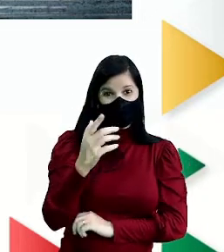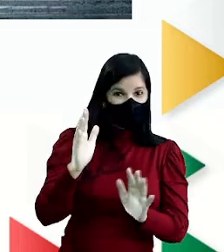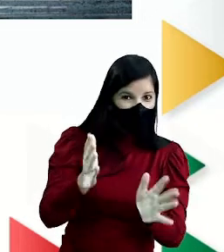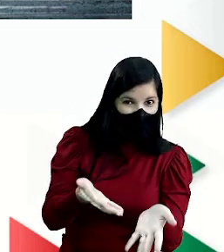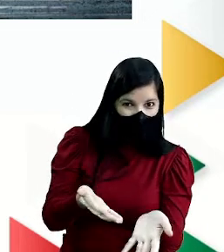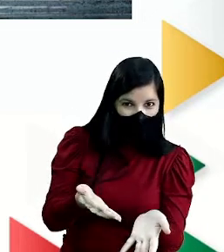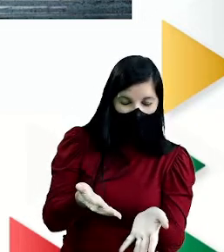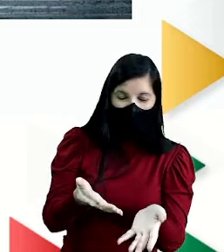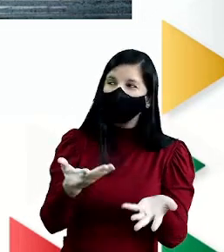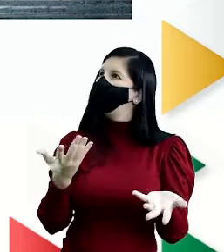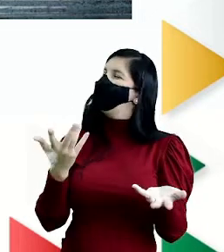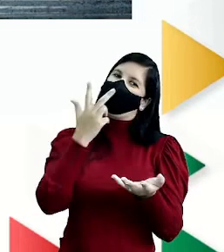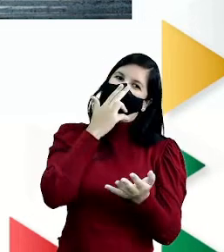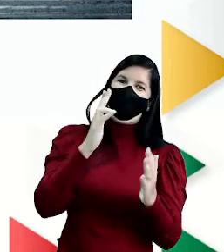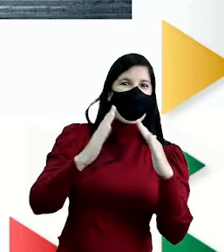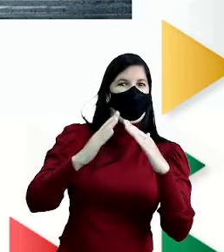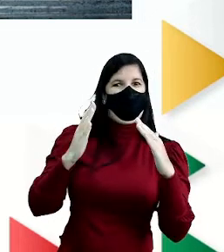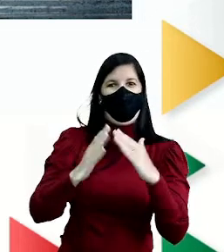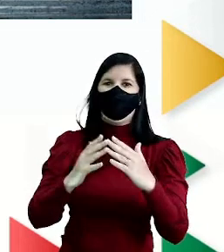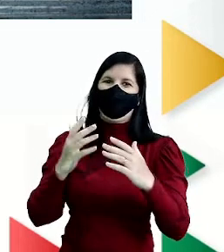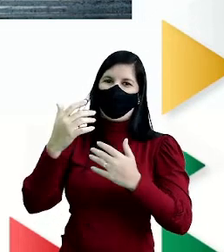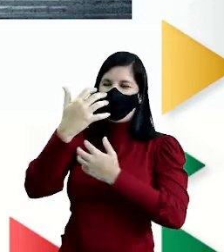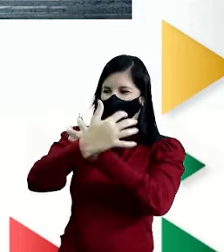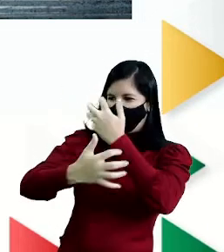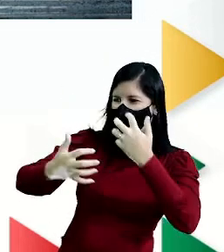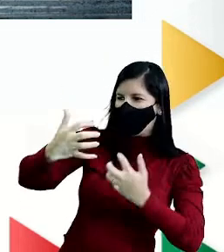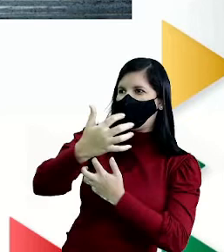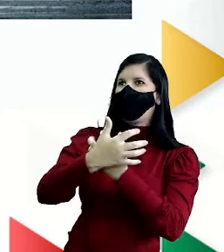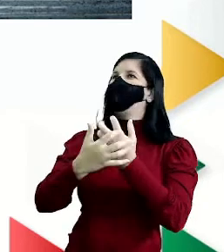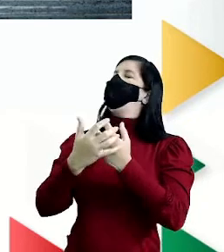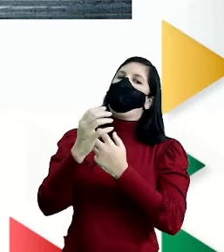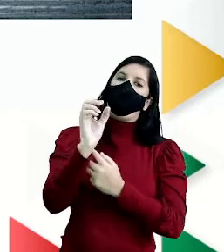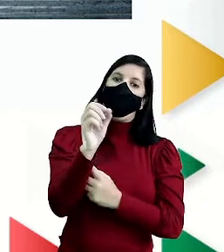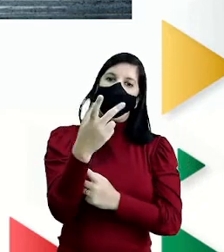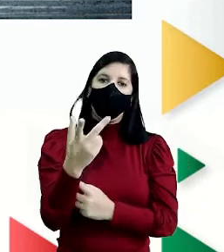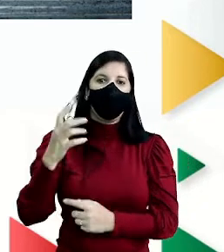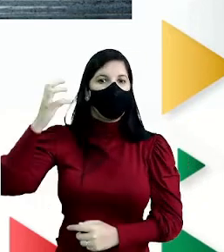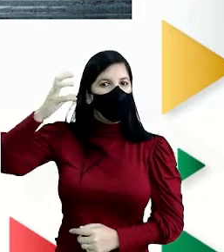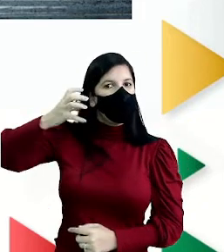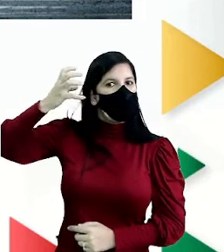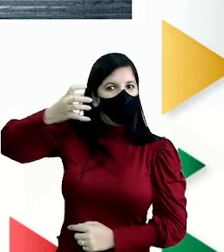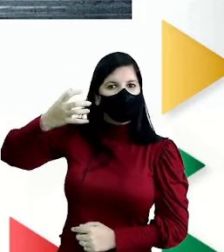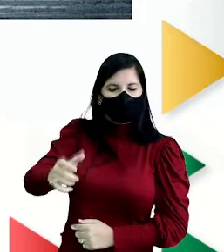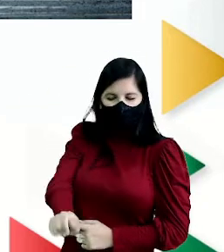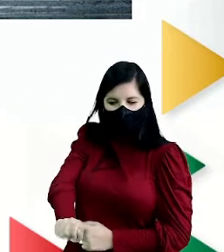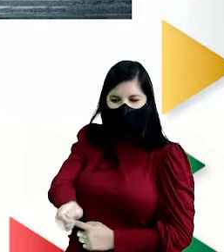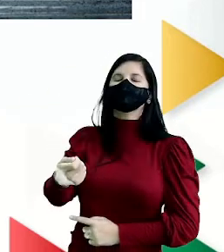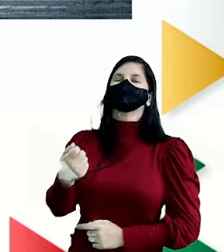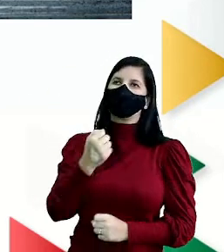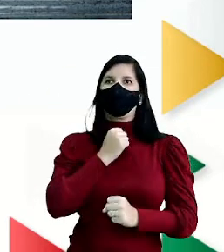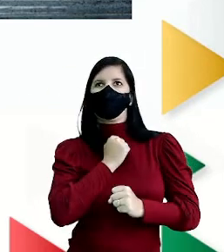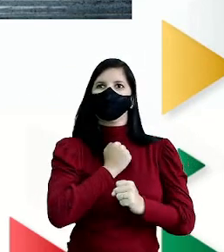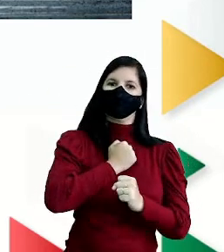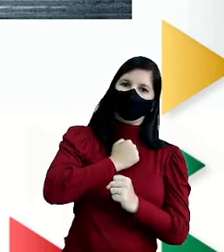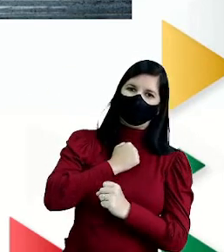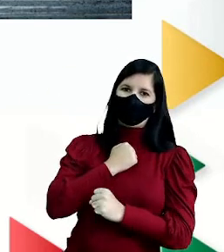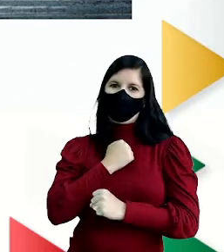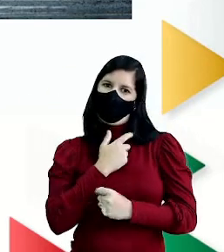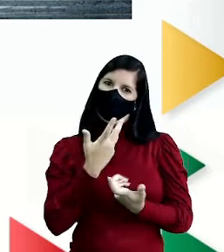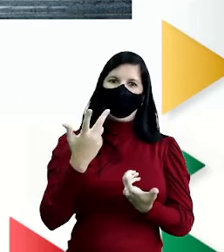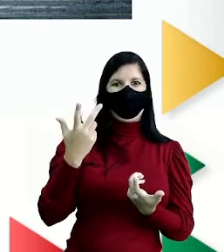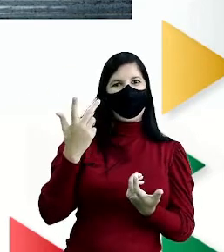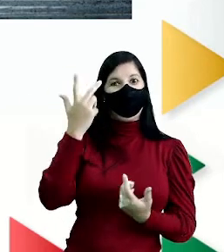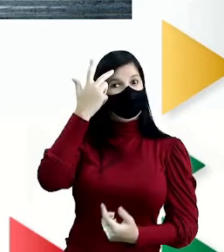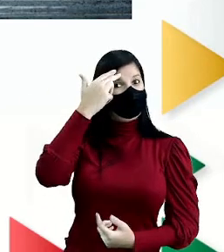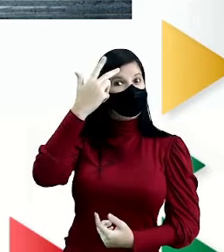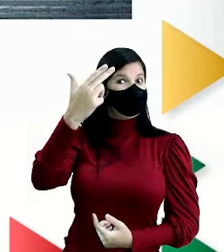casa, sem fazer nada, ou vai cantar e dançar, ou bota o seu som favorito e começa a dançar, porque você é uma forma também,